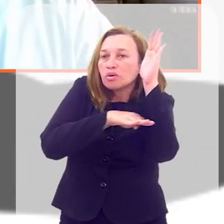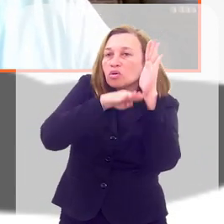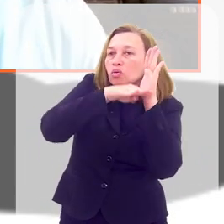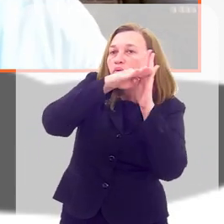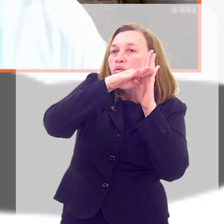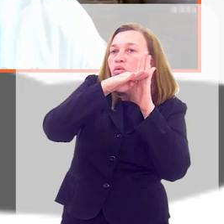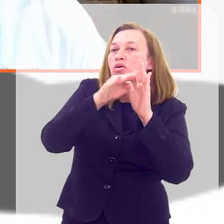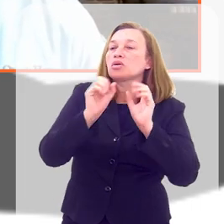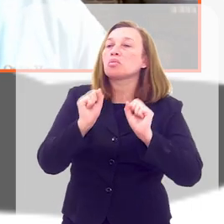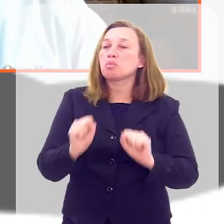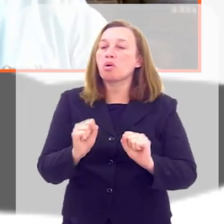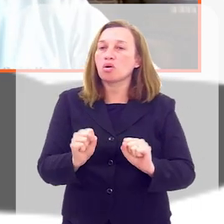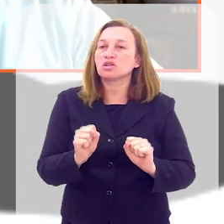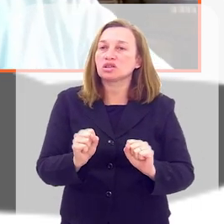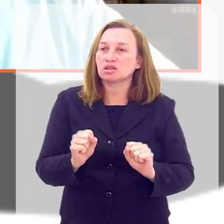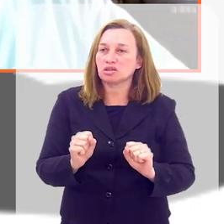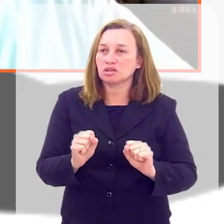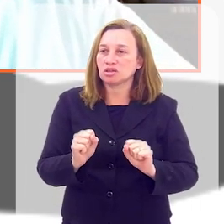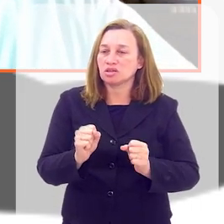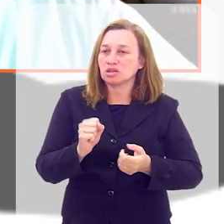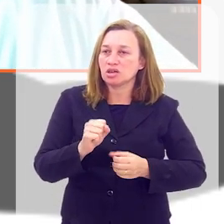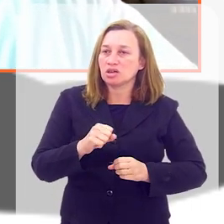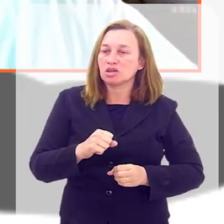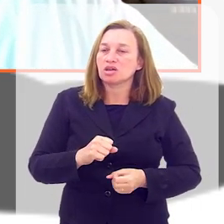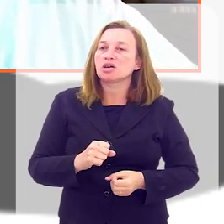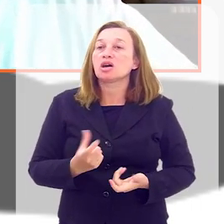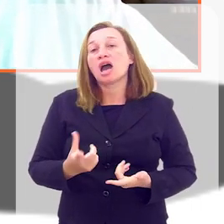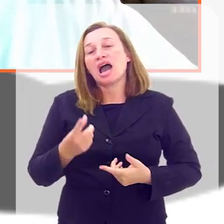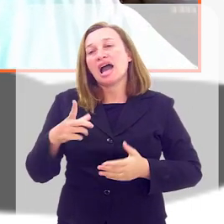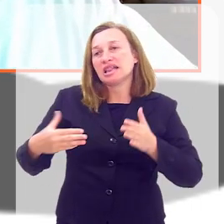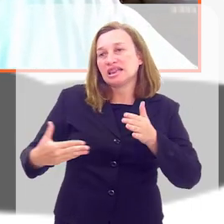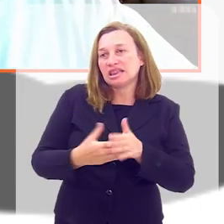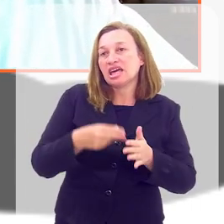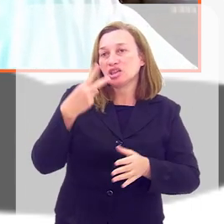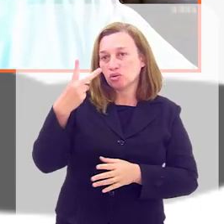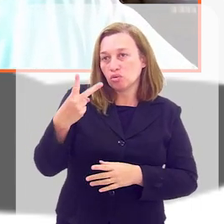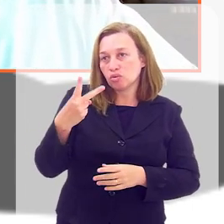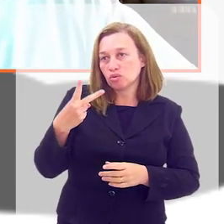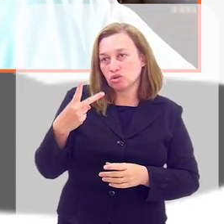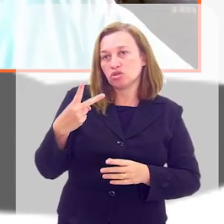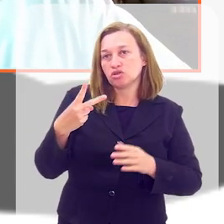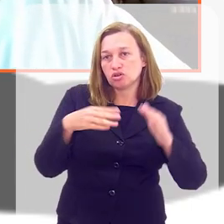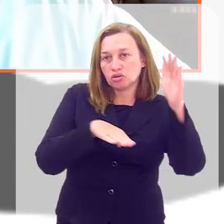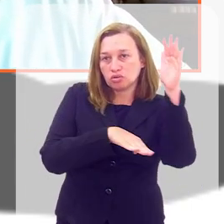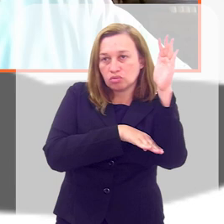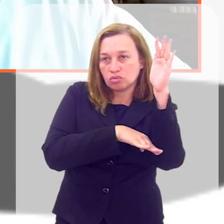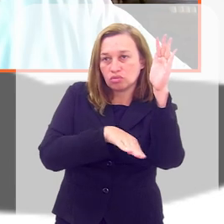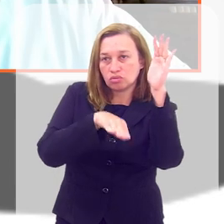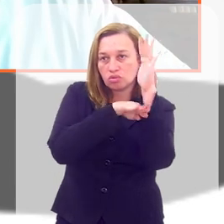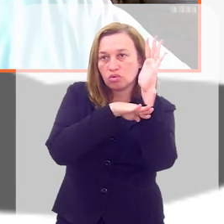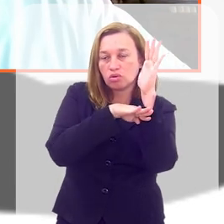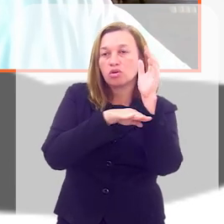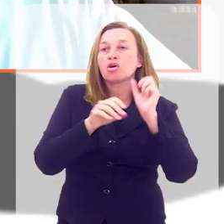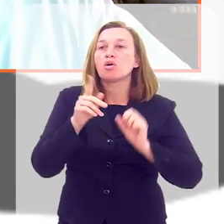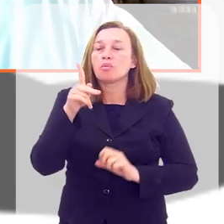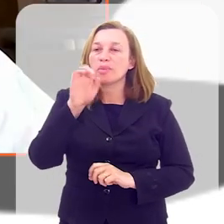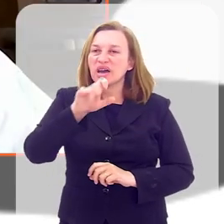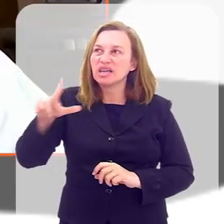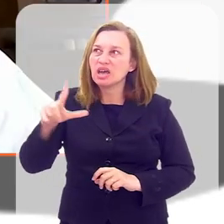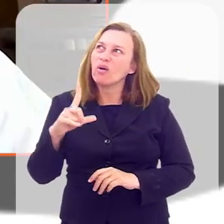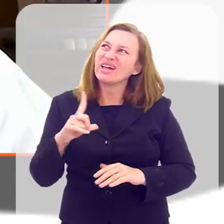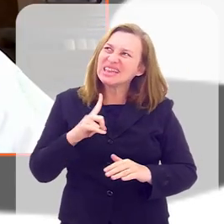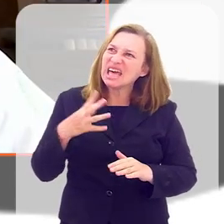até quantos andares que a estrutura pode comportar nós fazemos até dois andares a gente tem homologado a gente pode fazer em cima do painel